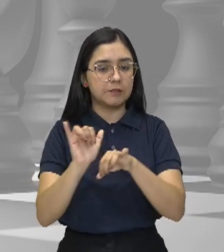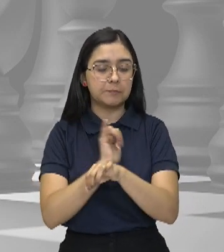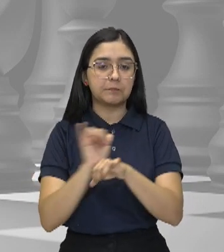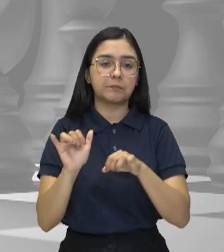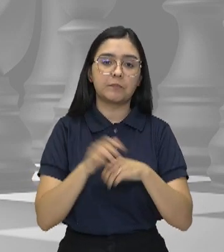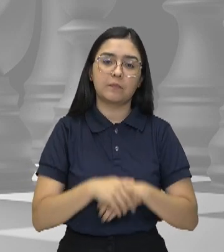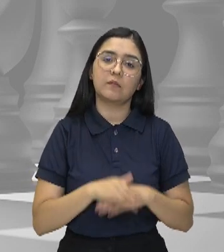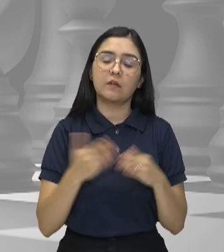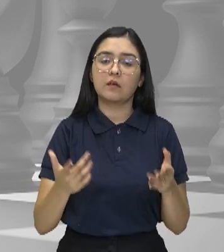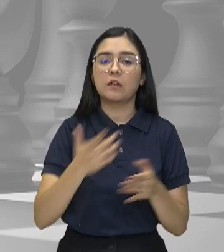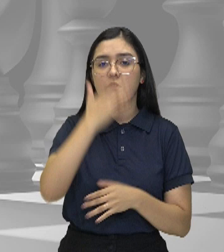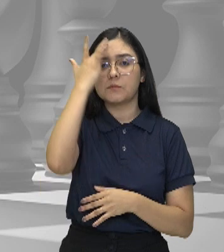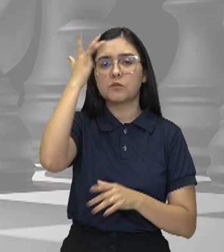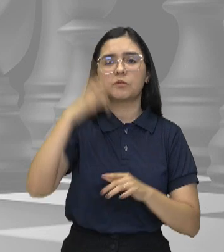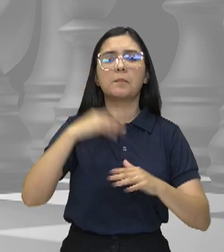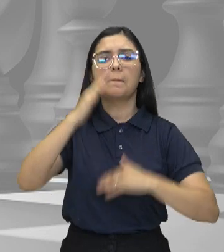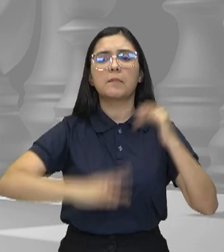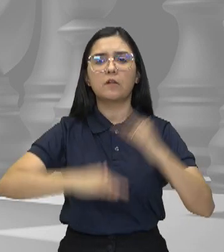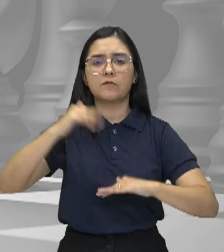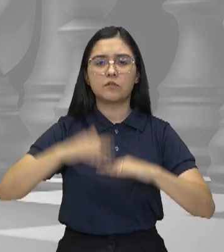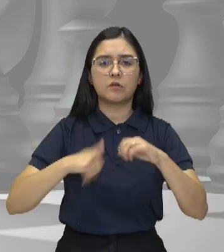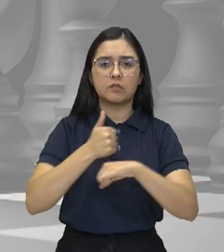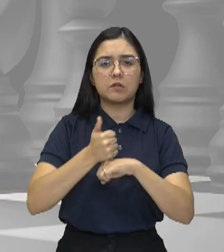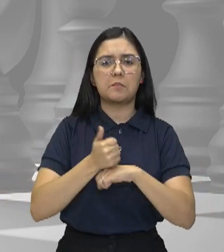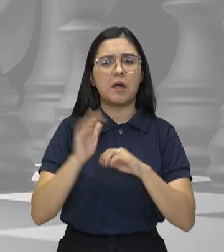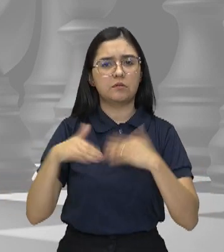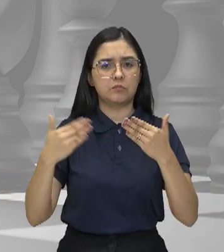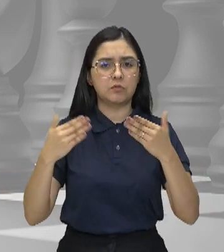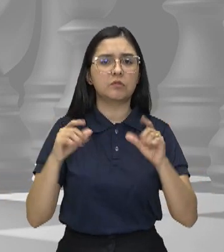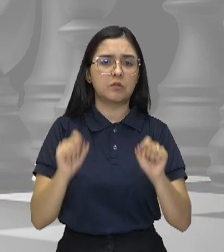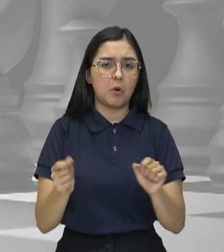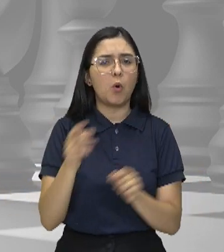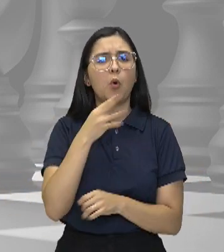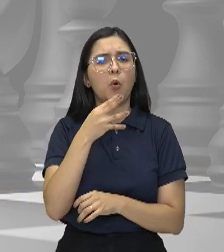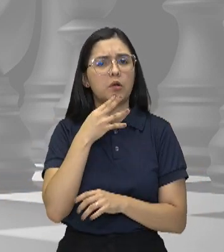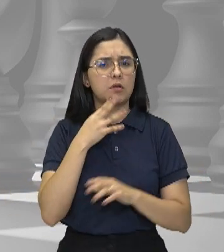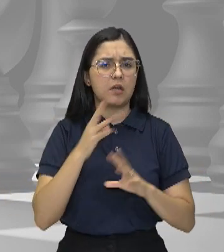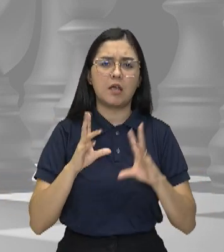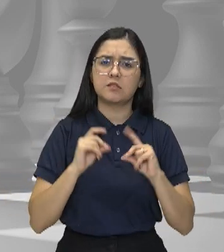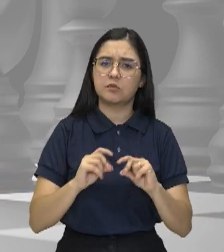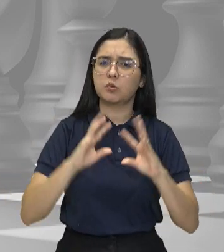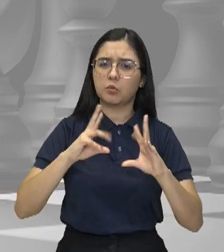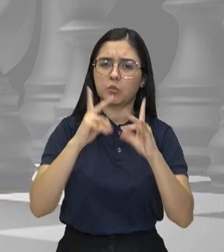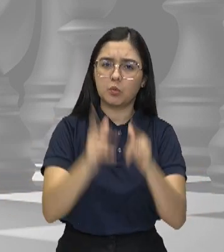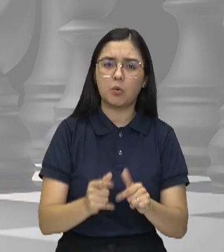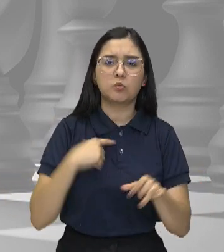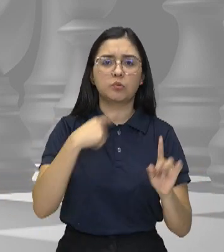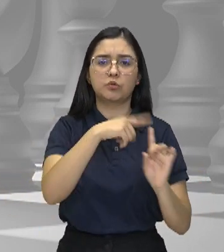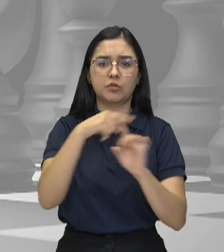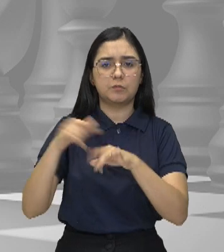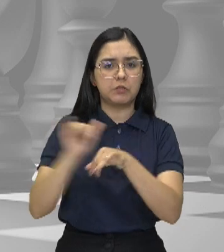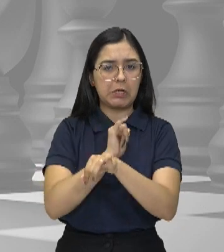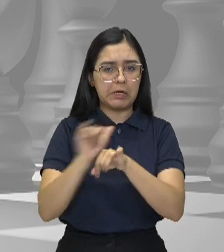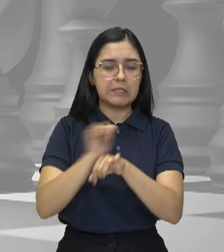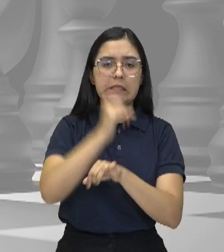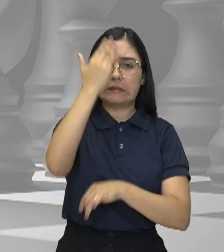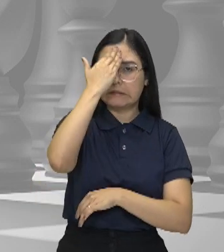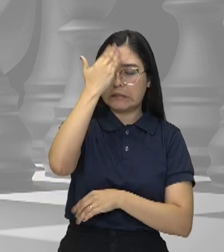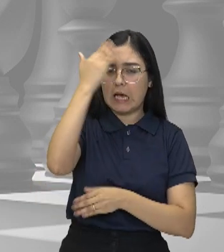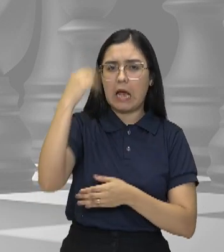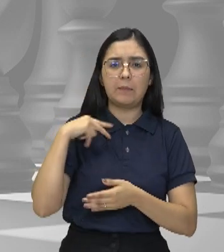os jogadores profissionais, os jogadores mais avançados, eles conhecem todos esses tipos de estratégias, né? Existem